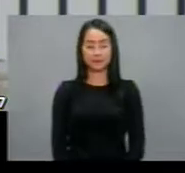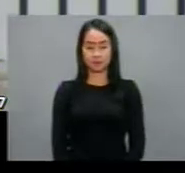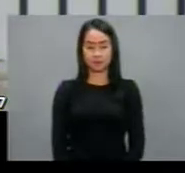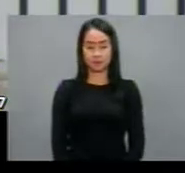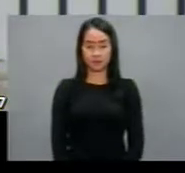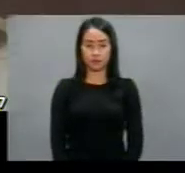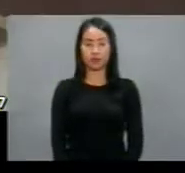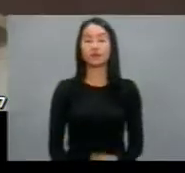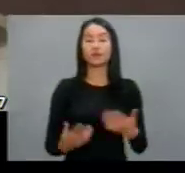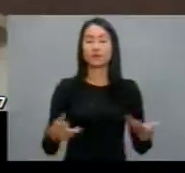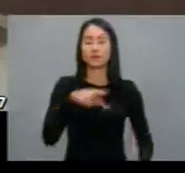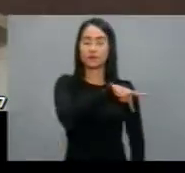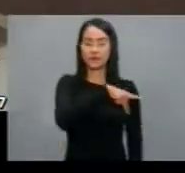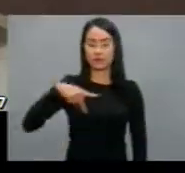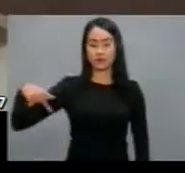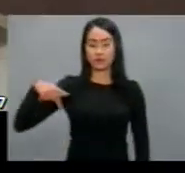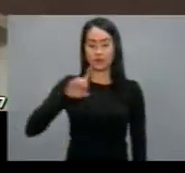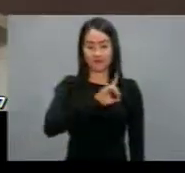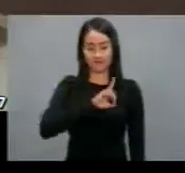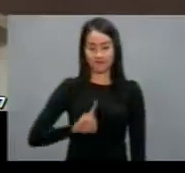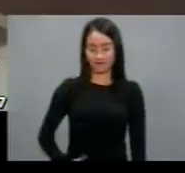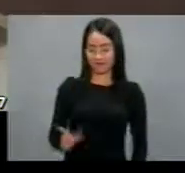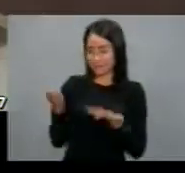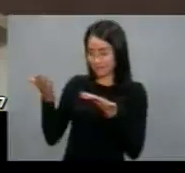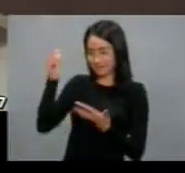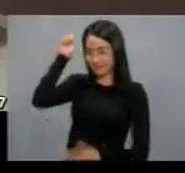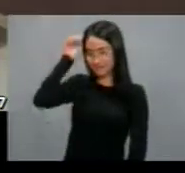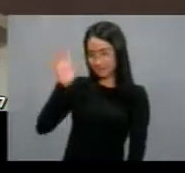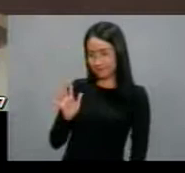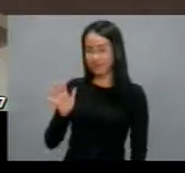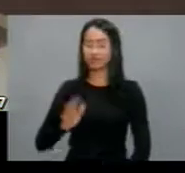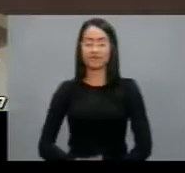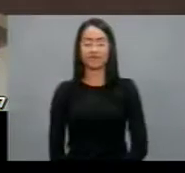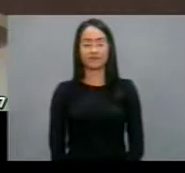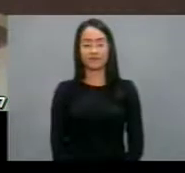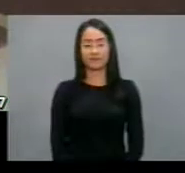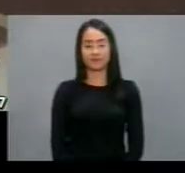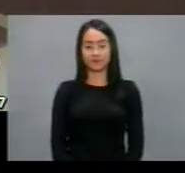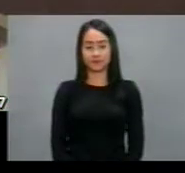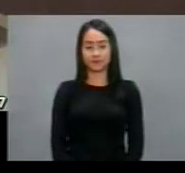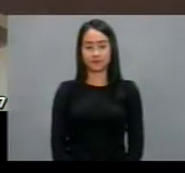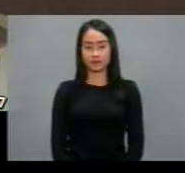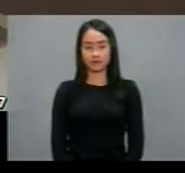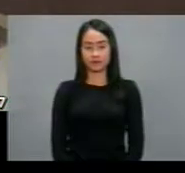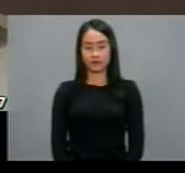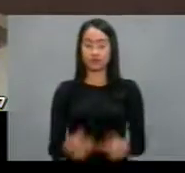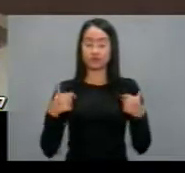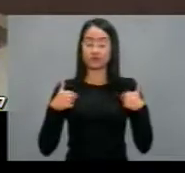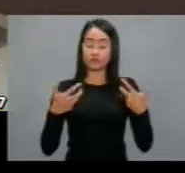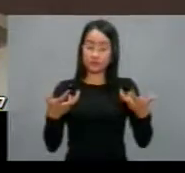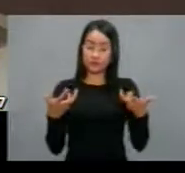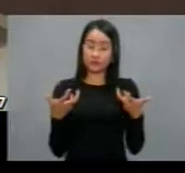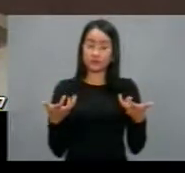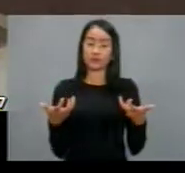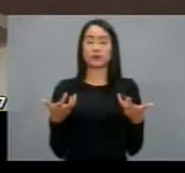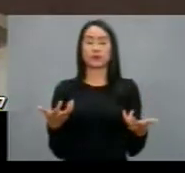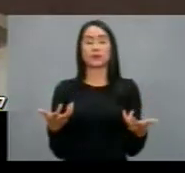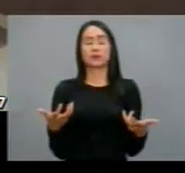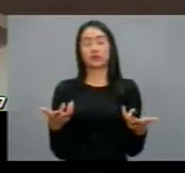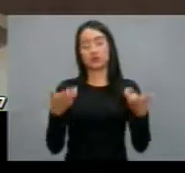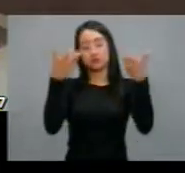Senhora presidente, deputada Augusta Brito, eu queria voltar à tribuna